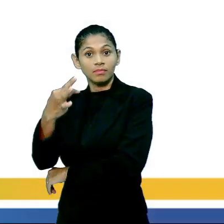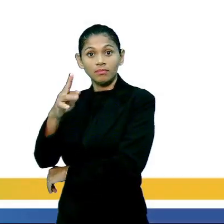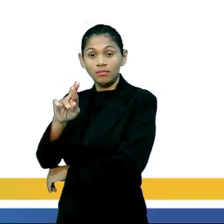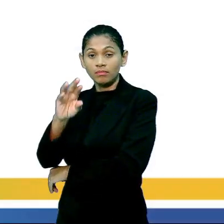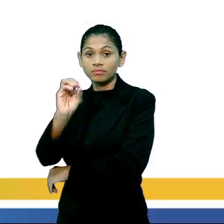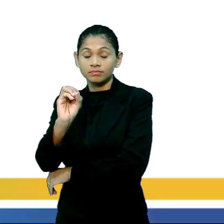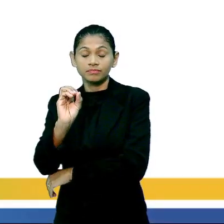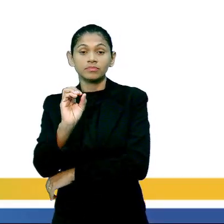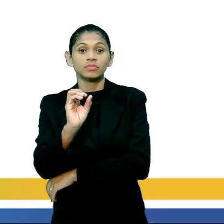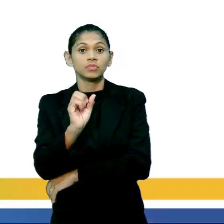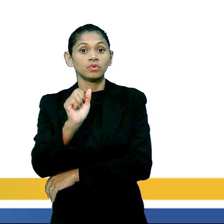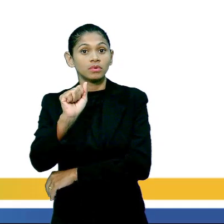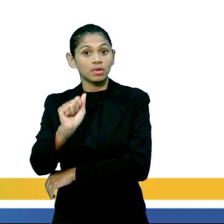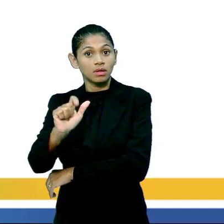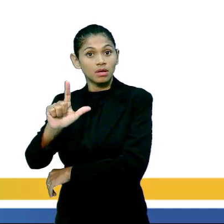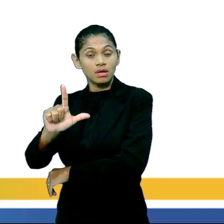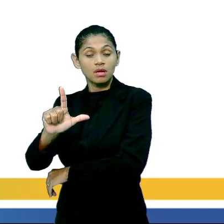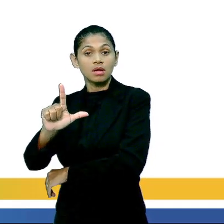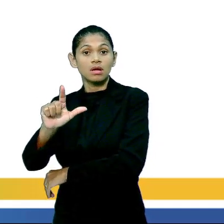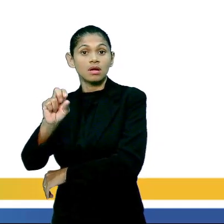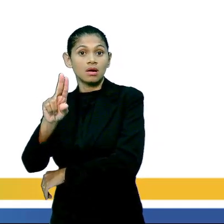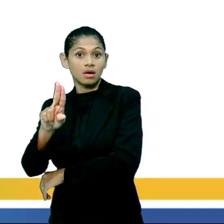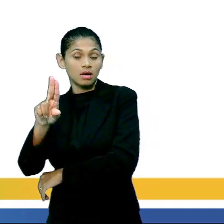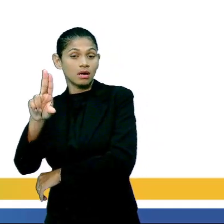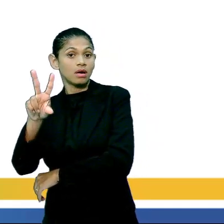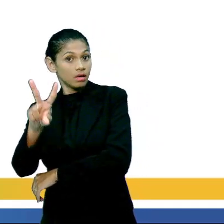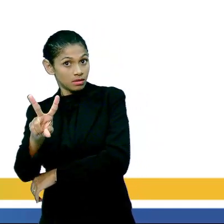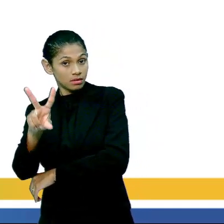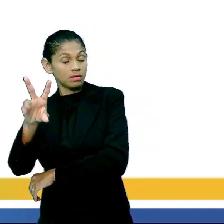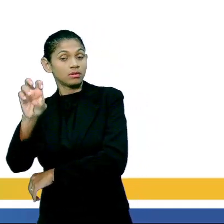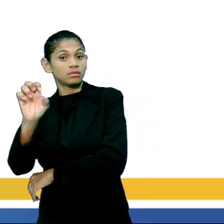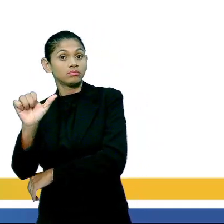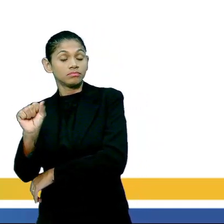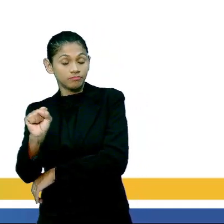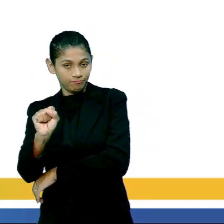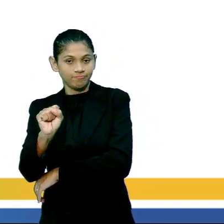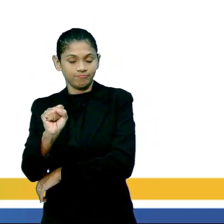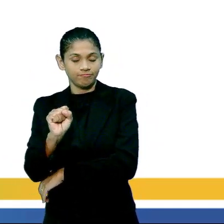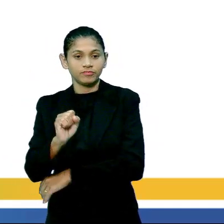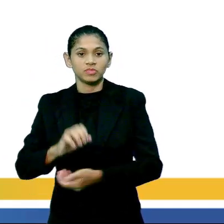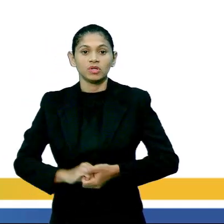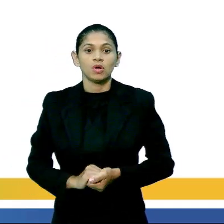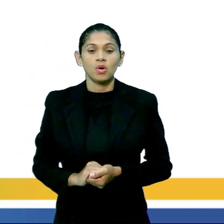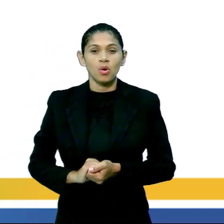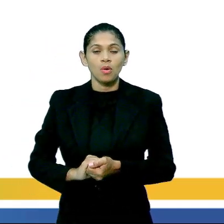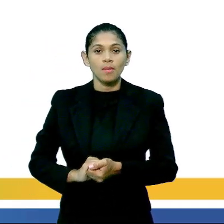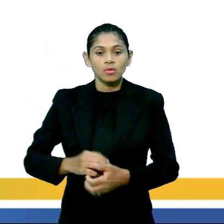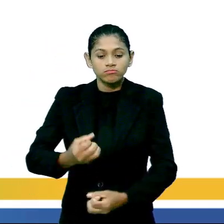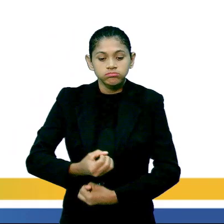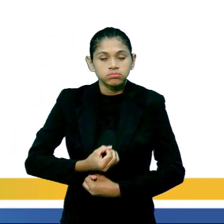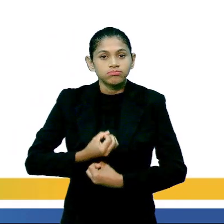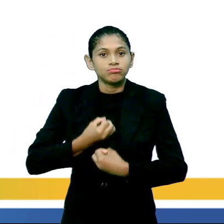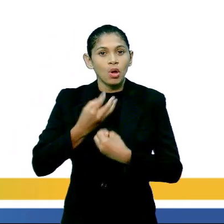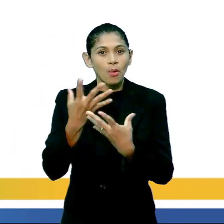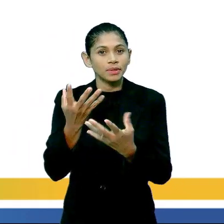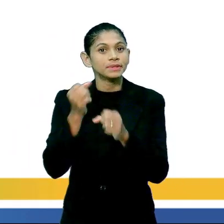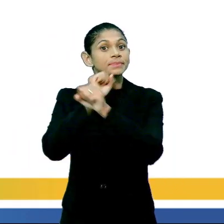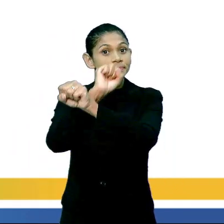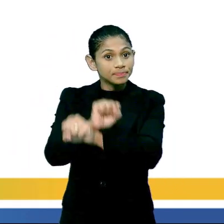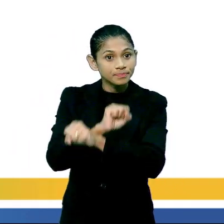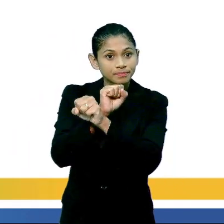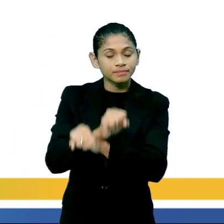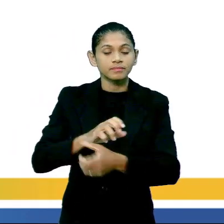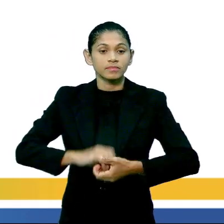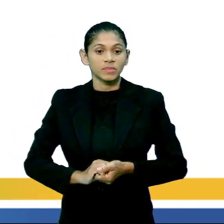lá? Pessoal, eu trouxe para vocês essa imagem para iniciar a nossa aula e falar